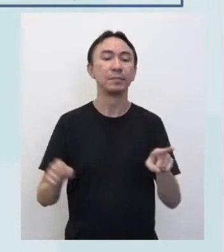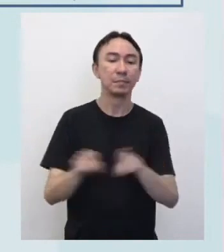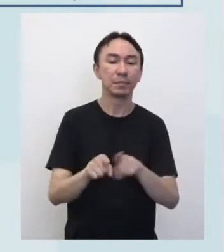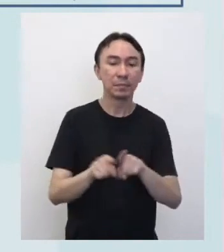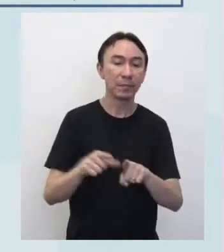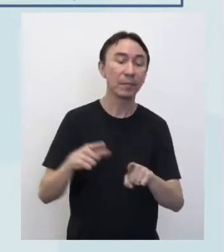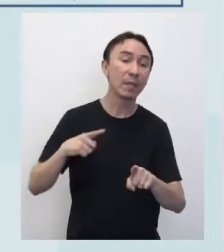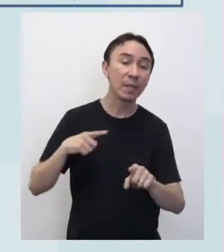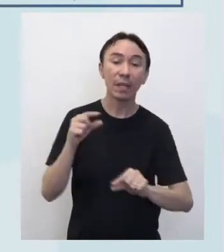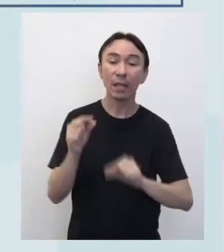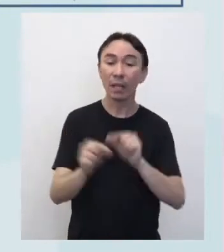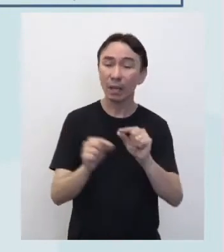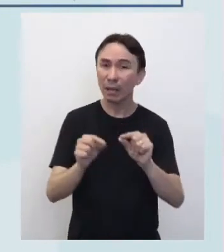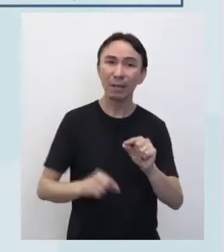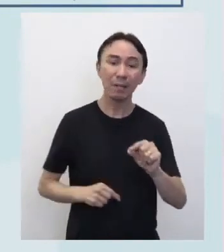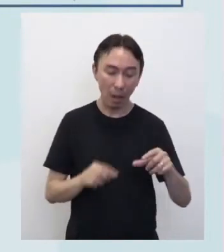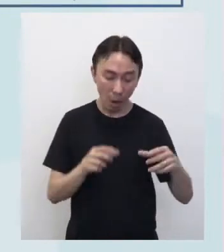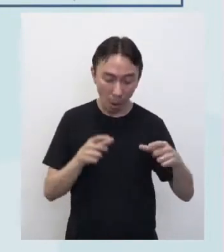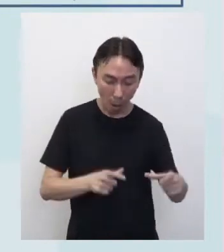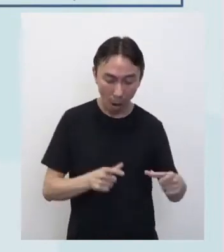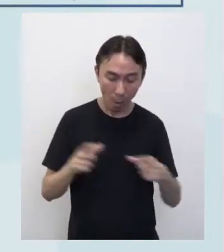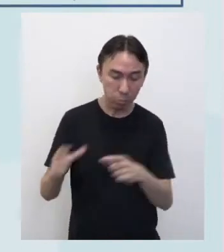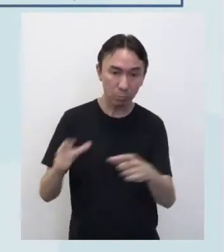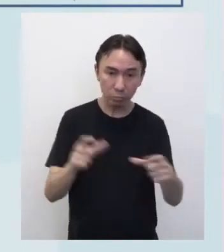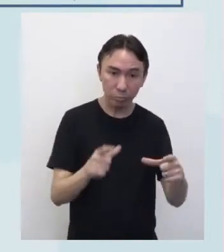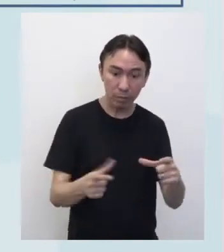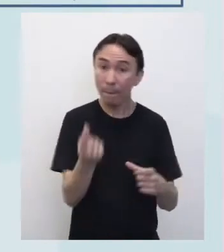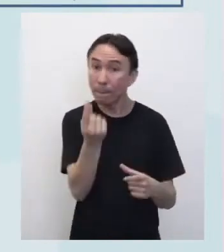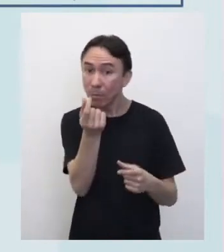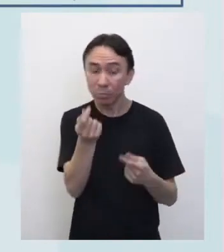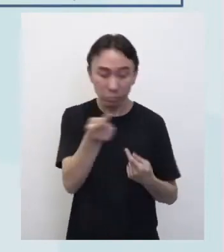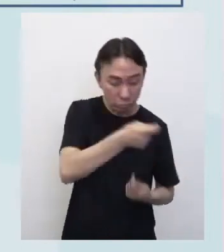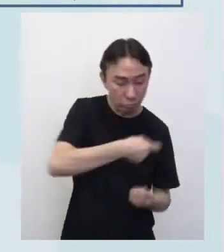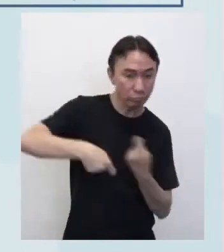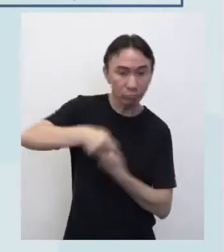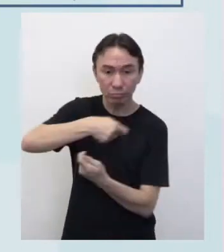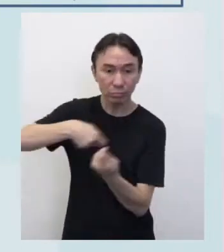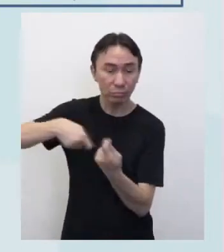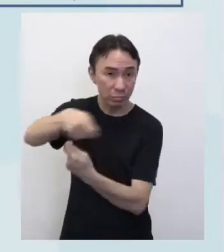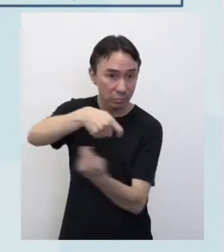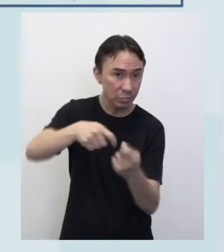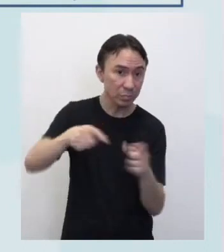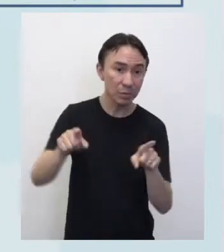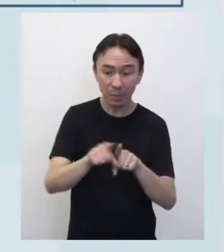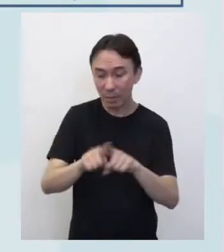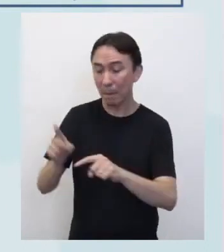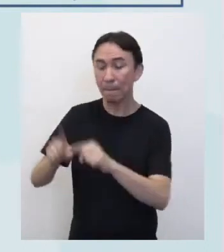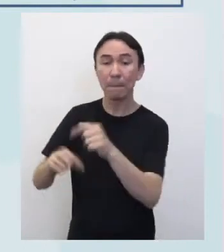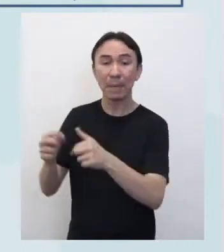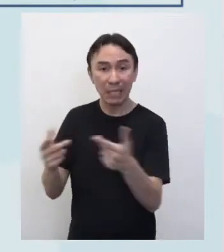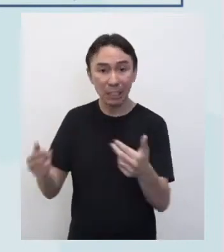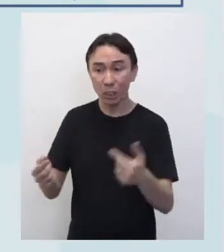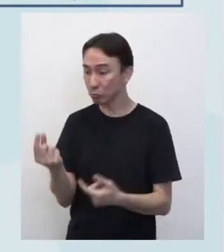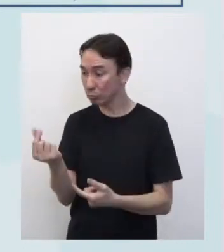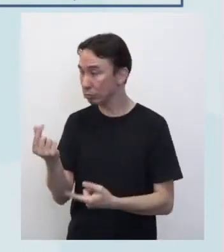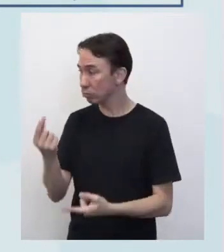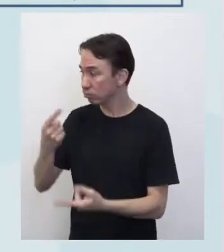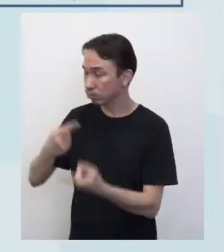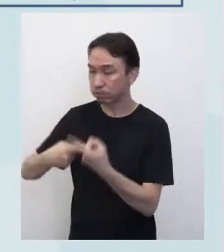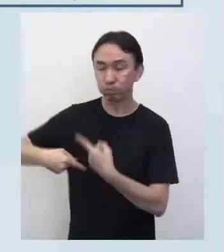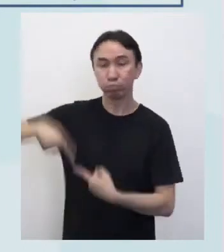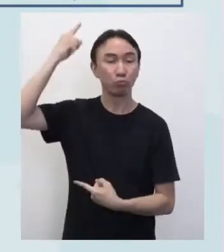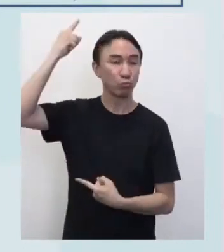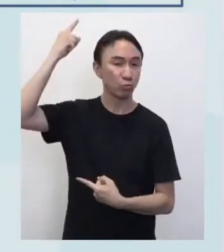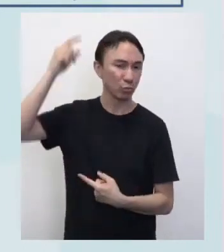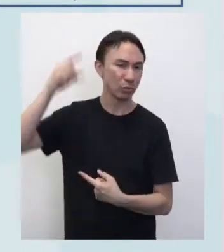de polos comerciais na Europa e acesso a mercadorias de alta lucratividade, que são, no caso, as